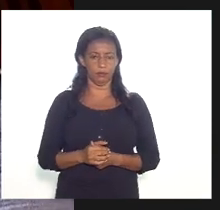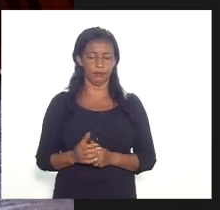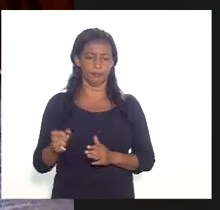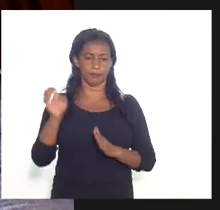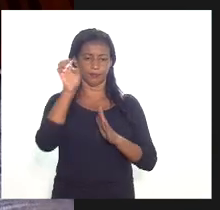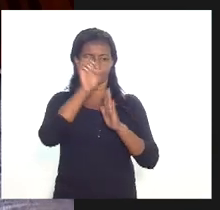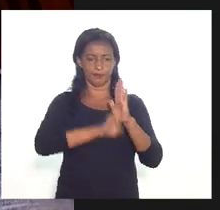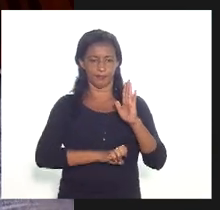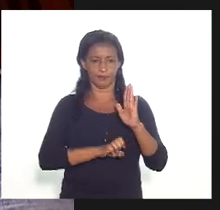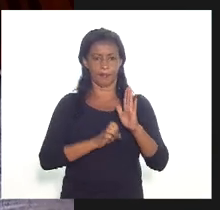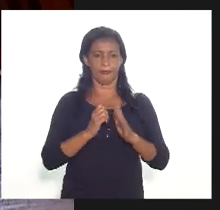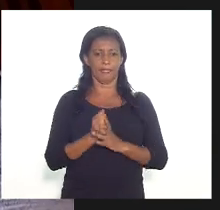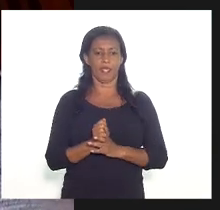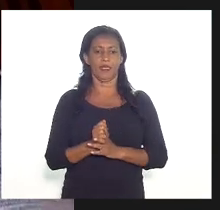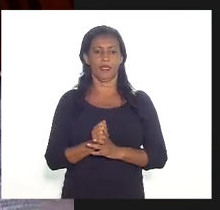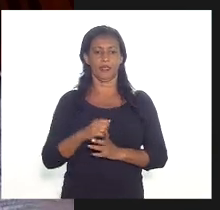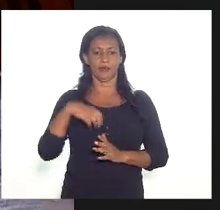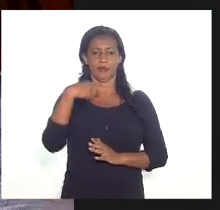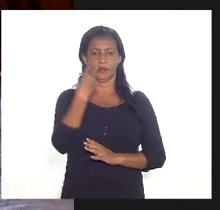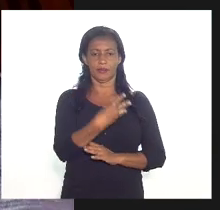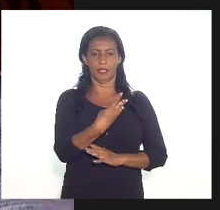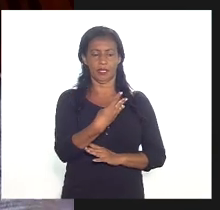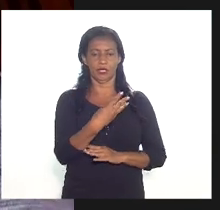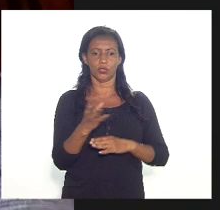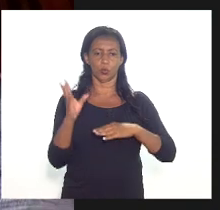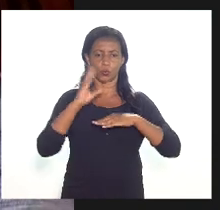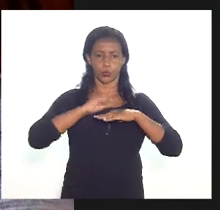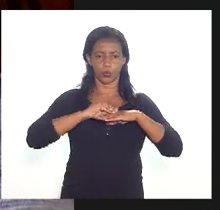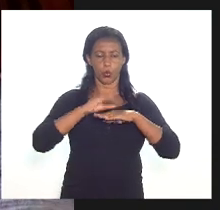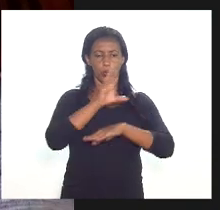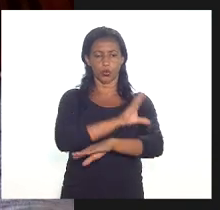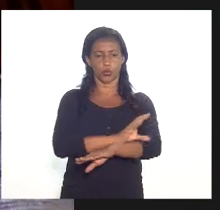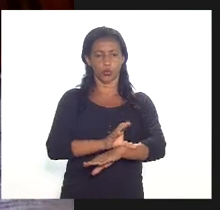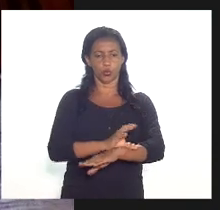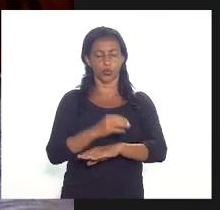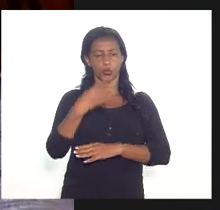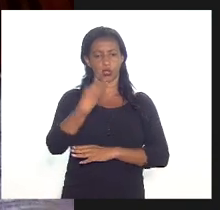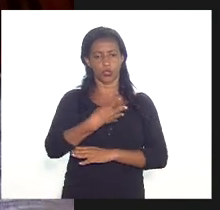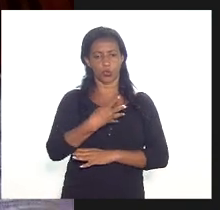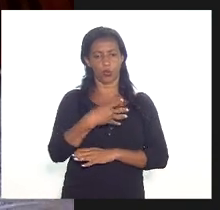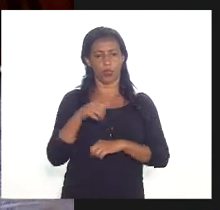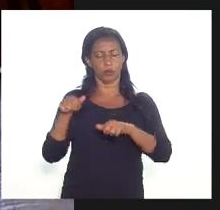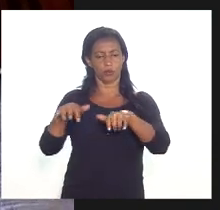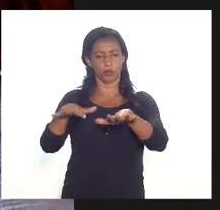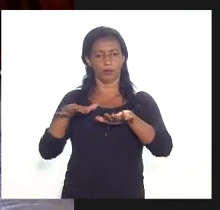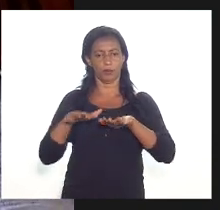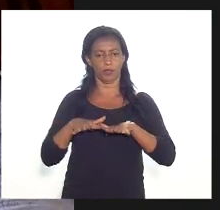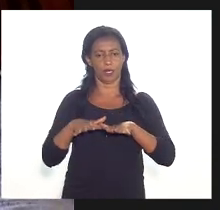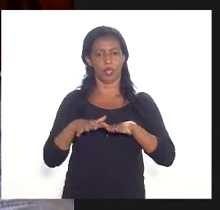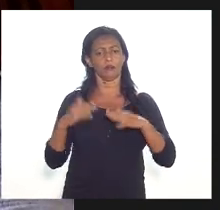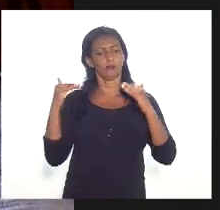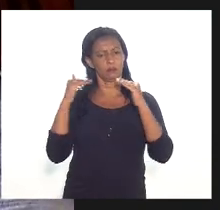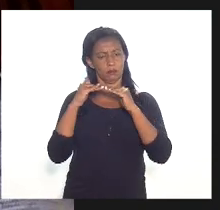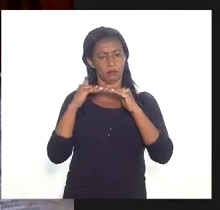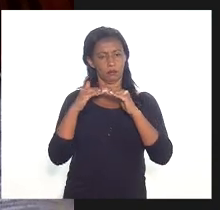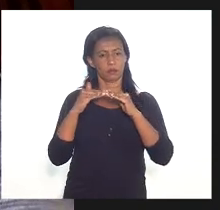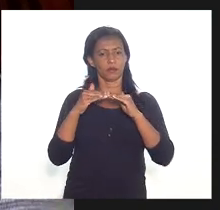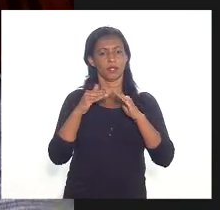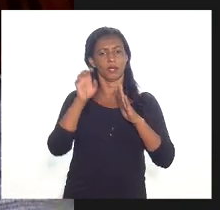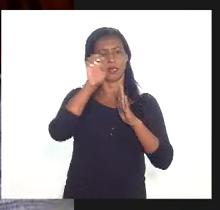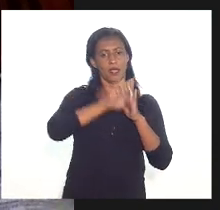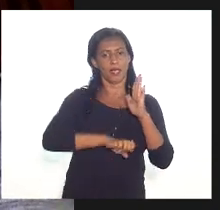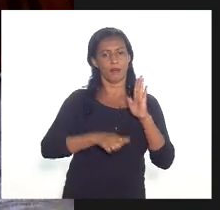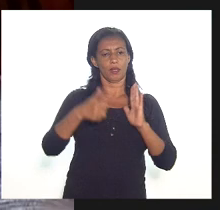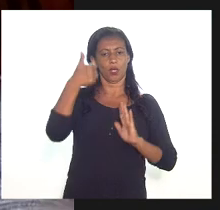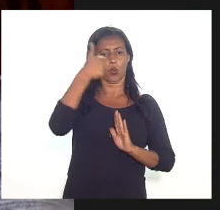favorável com a emenda aglutinativa às emendas 3 da Comissão de Cultura e 4 de plenário, favorável com a emenda aglutinativa às